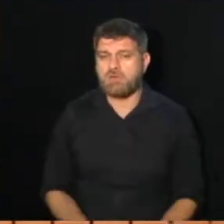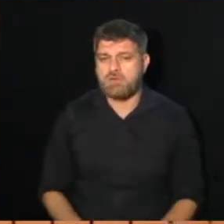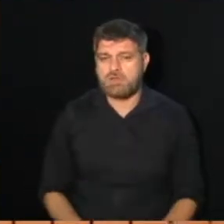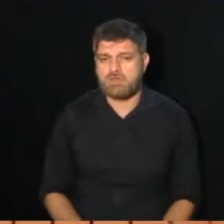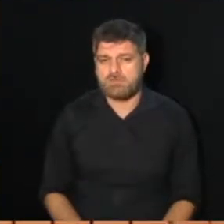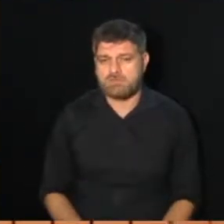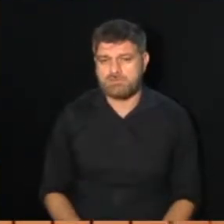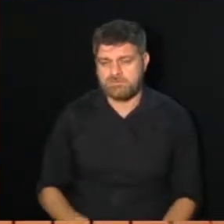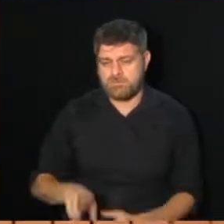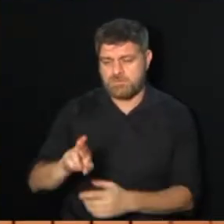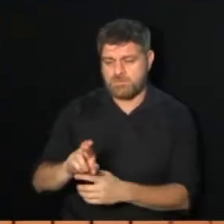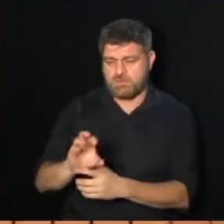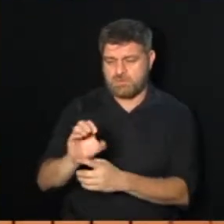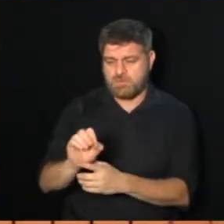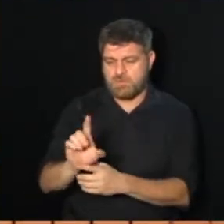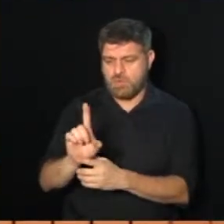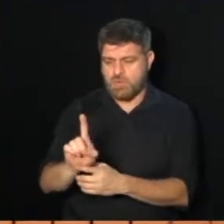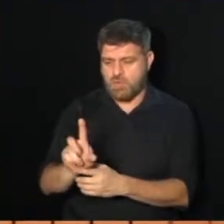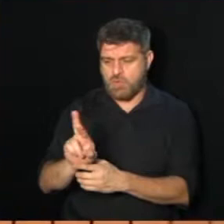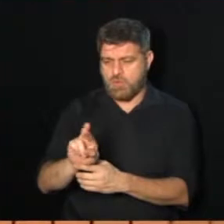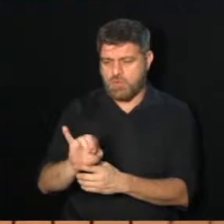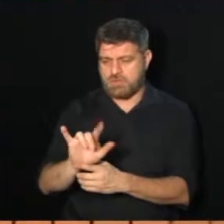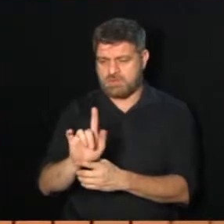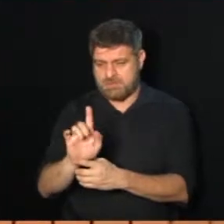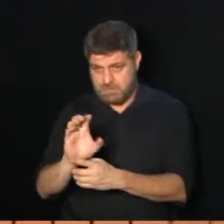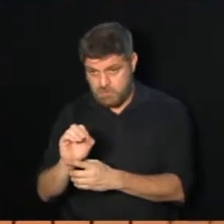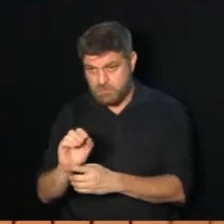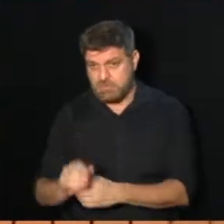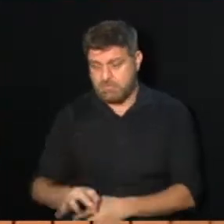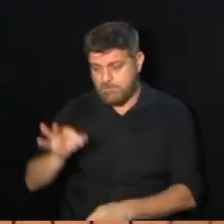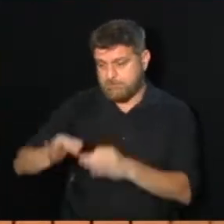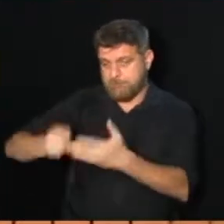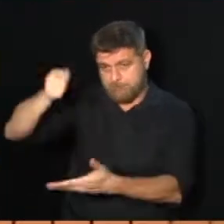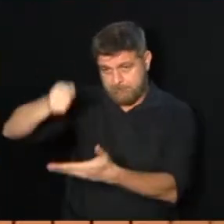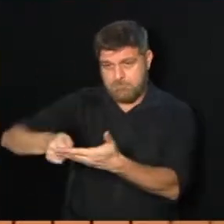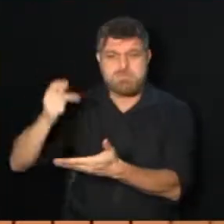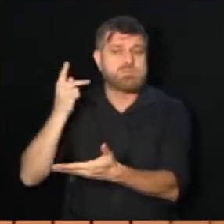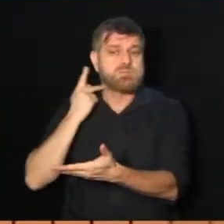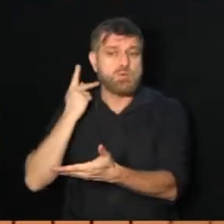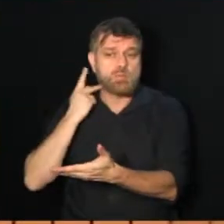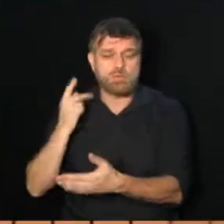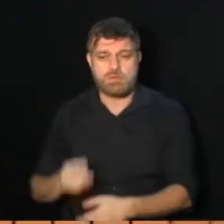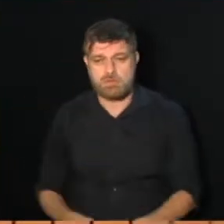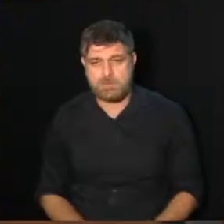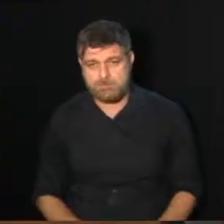ao Dr. Rodrigo Augusto de Oliveira, digníssimo promotor de justiça.